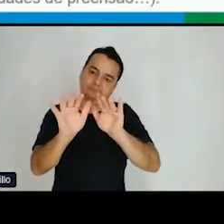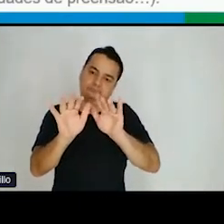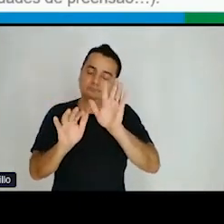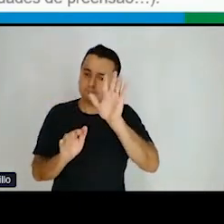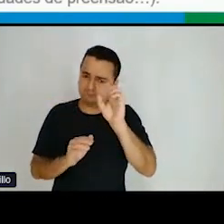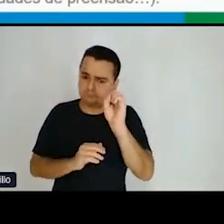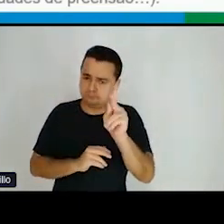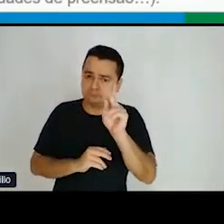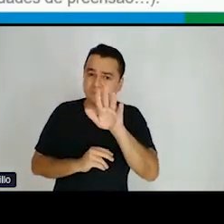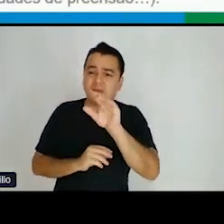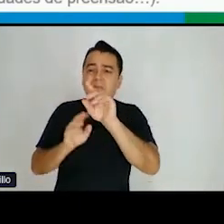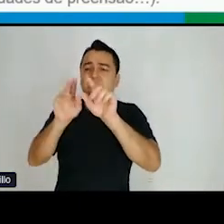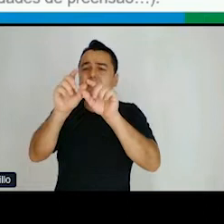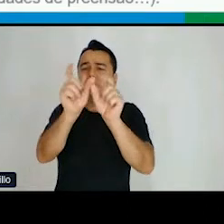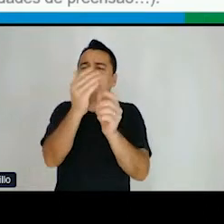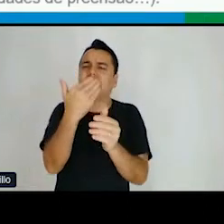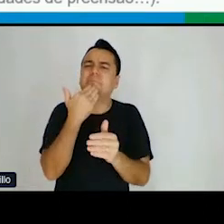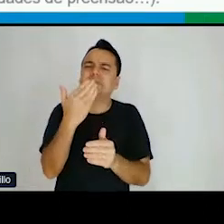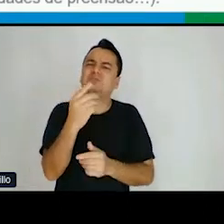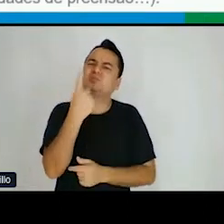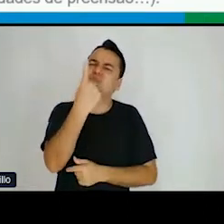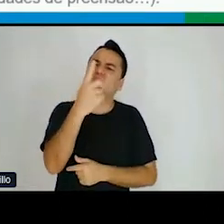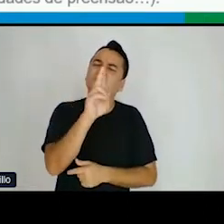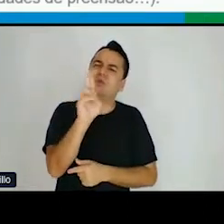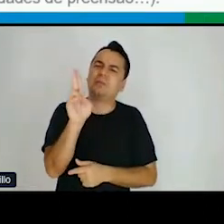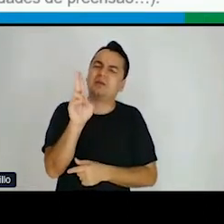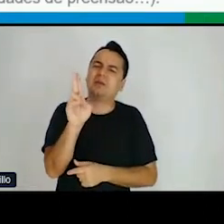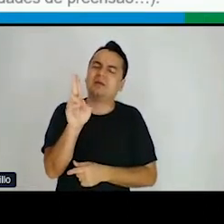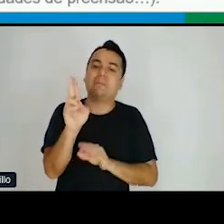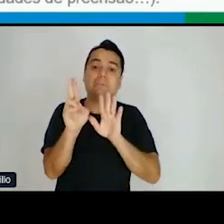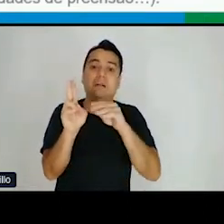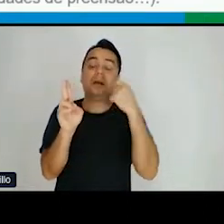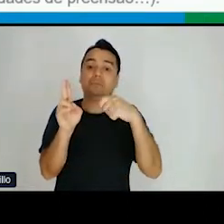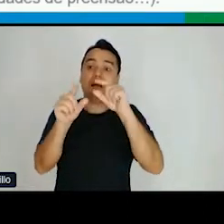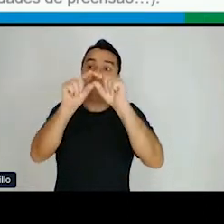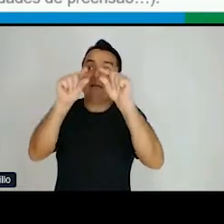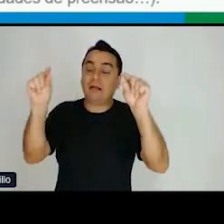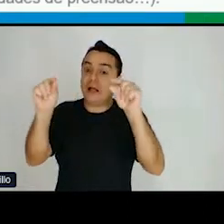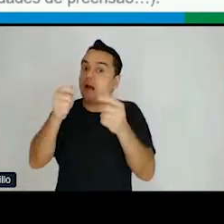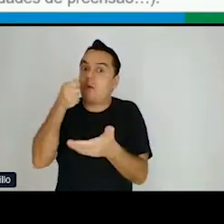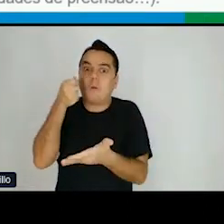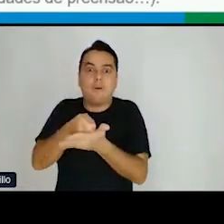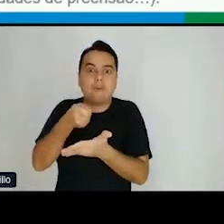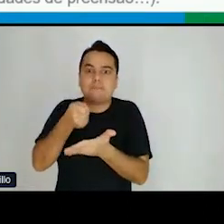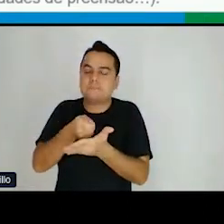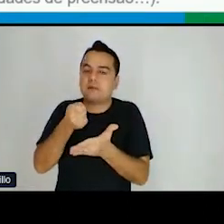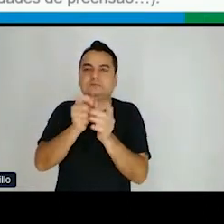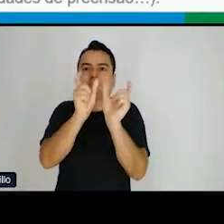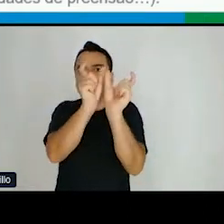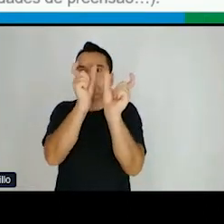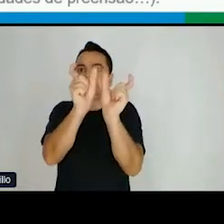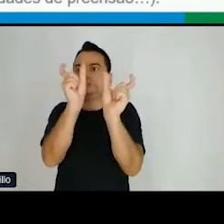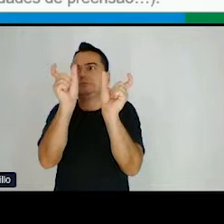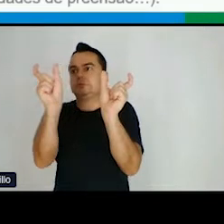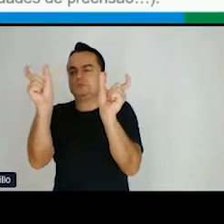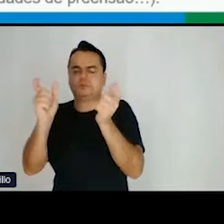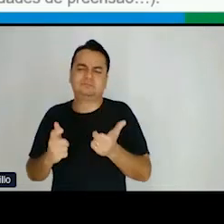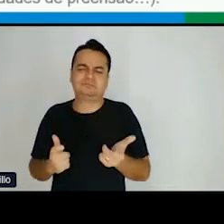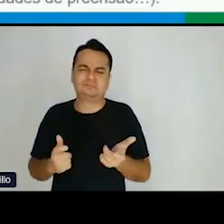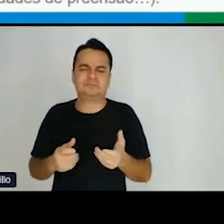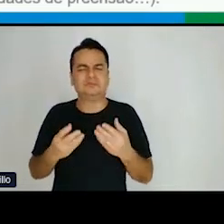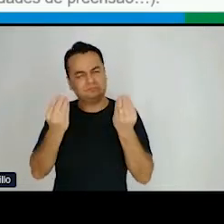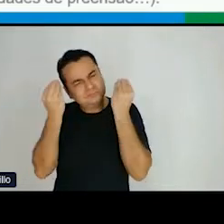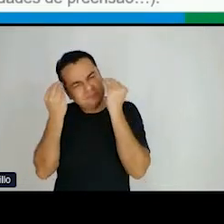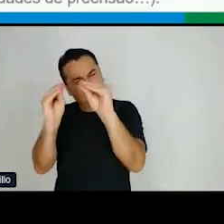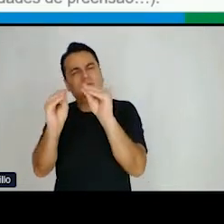está pedindo só o nome. Mas o meu campo, ele obriga que eu faça o nome completo, porque senão ele não vai aceitar. Então, coloca